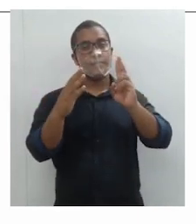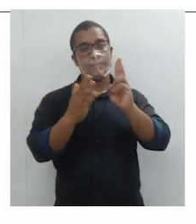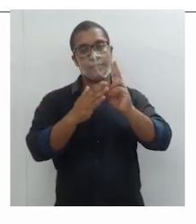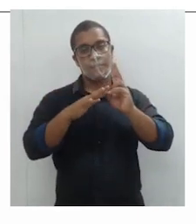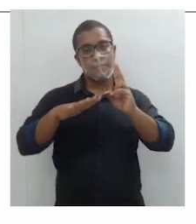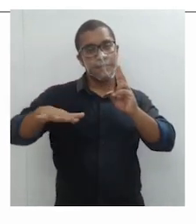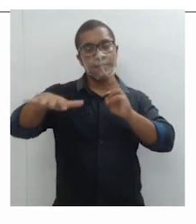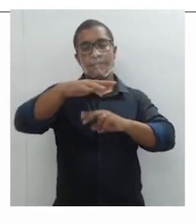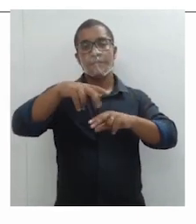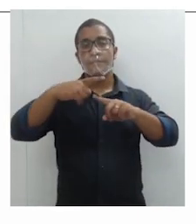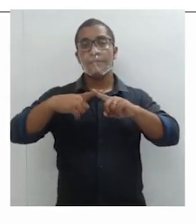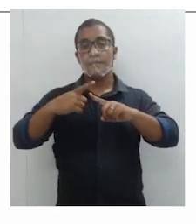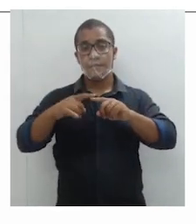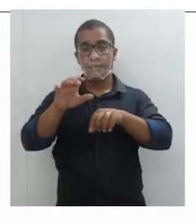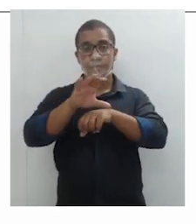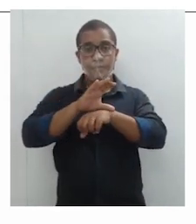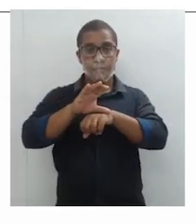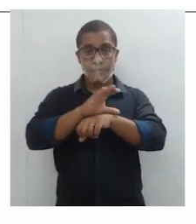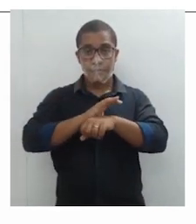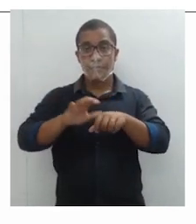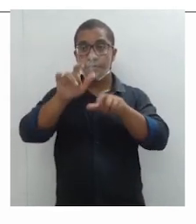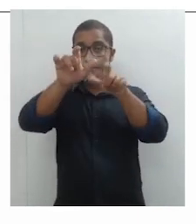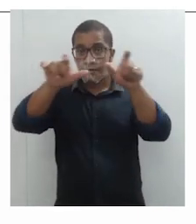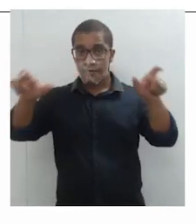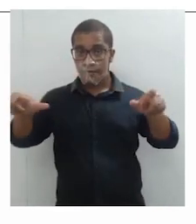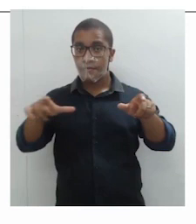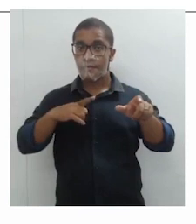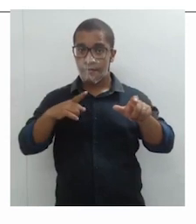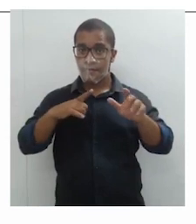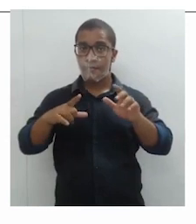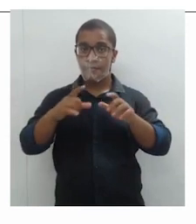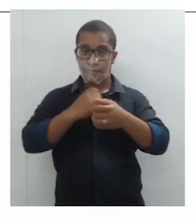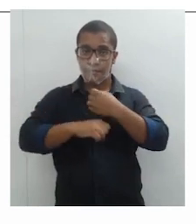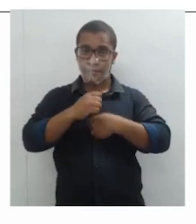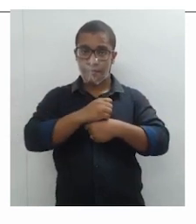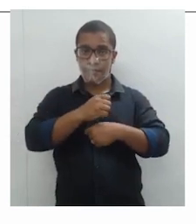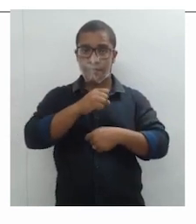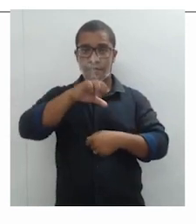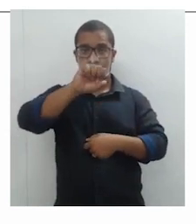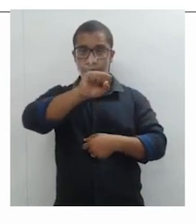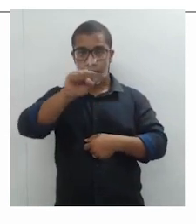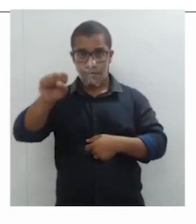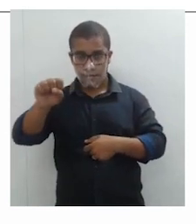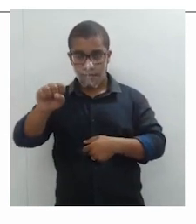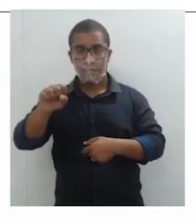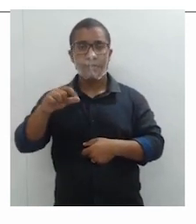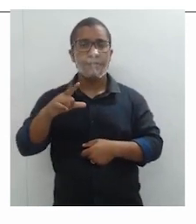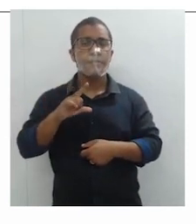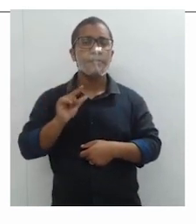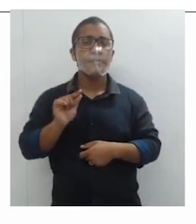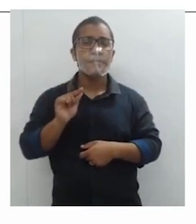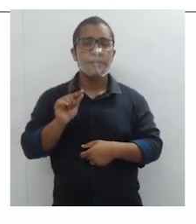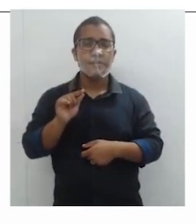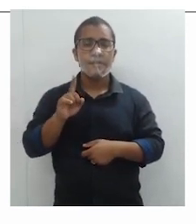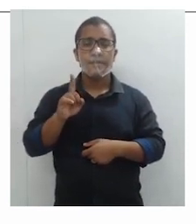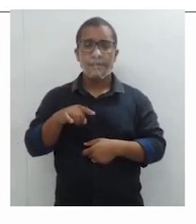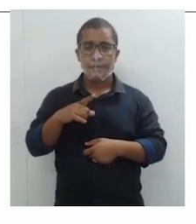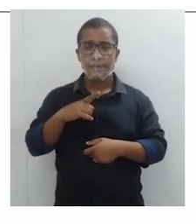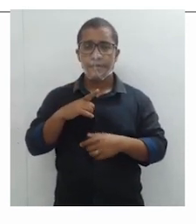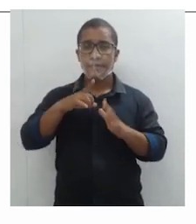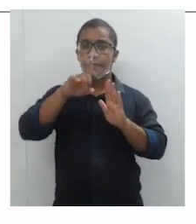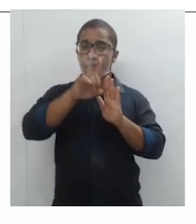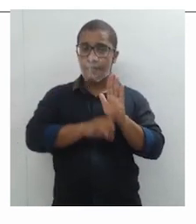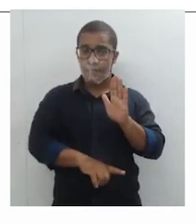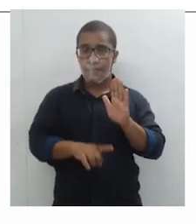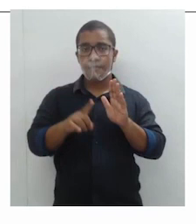porque na Constituição cidadã a de 88 nós vimos o que que os direitos